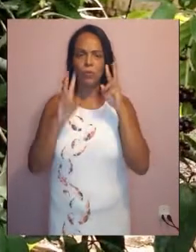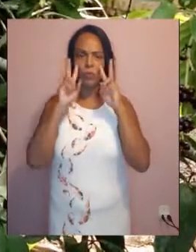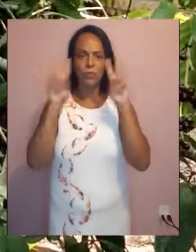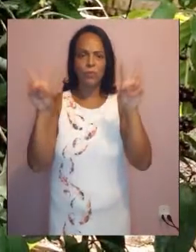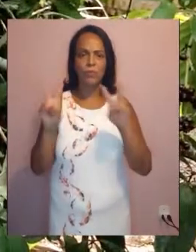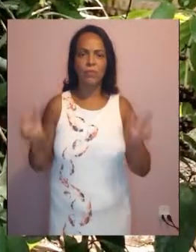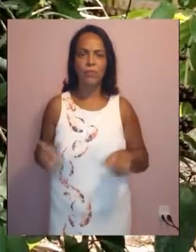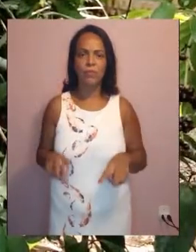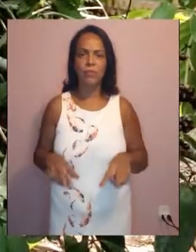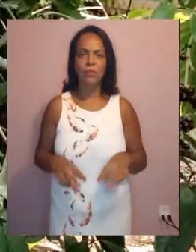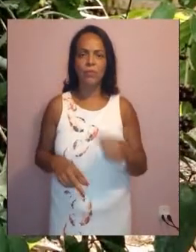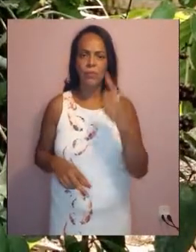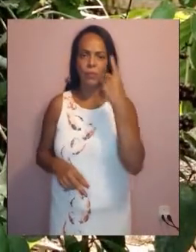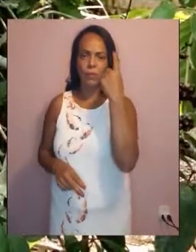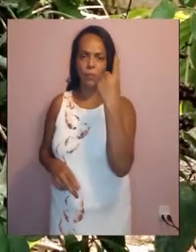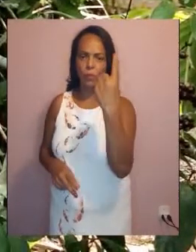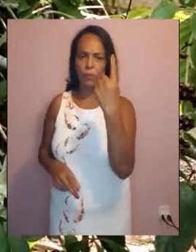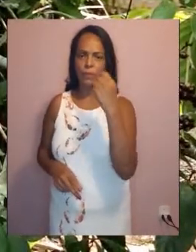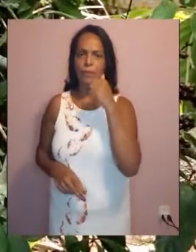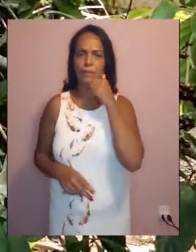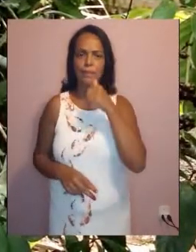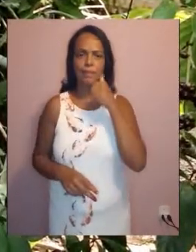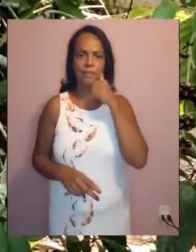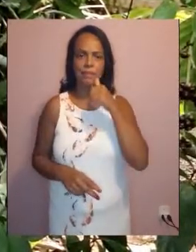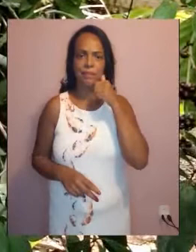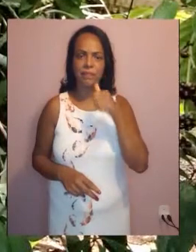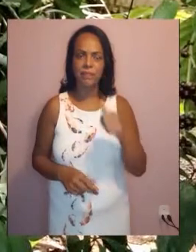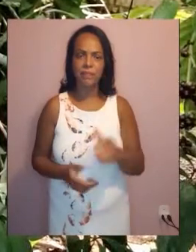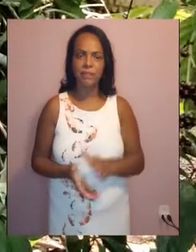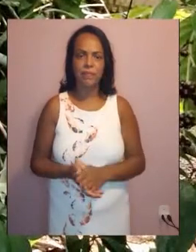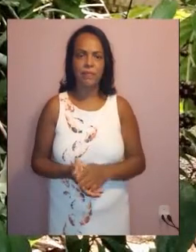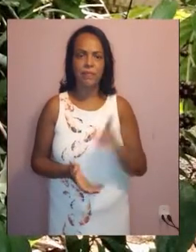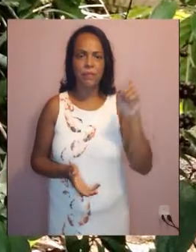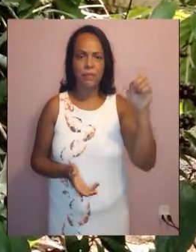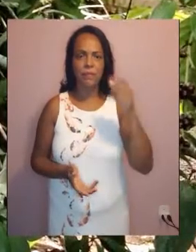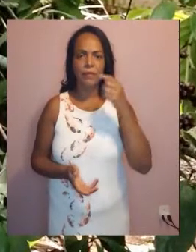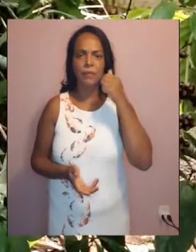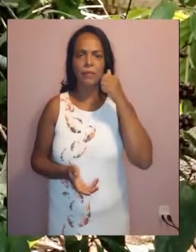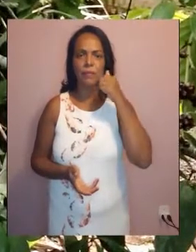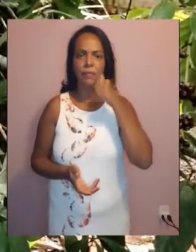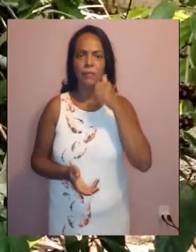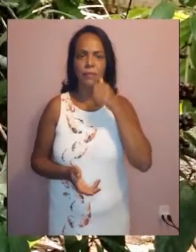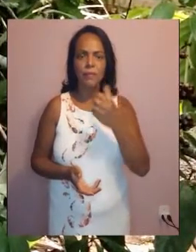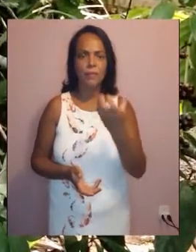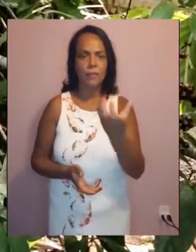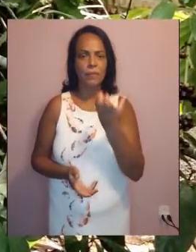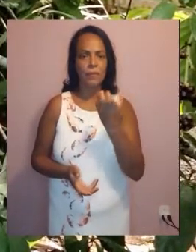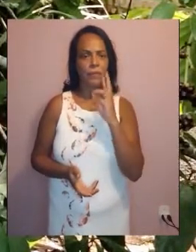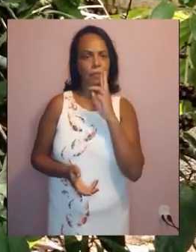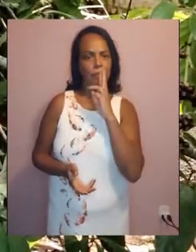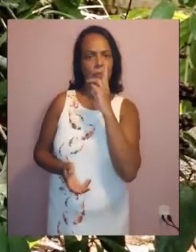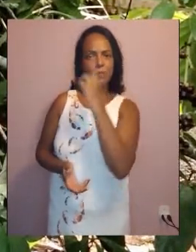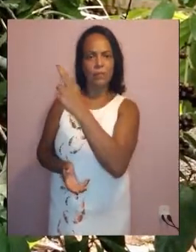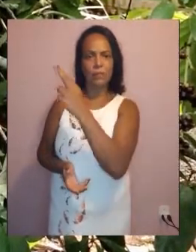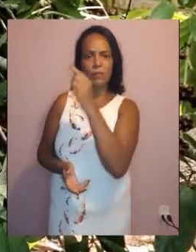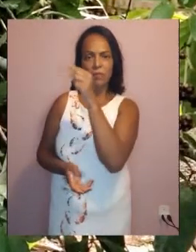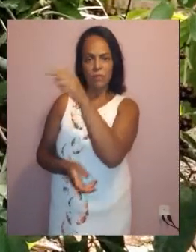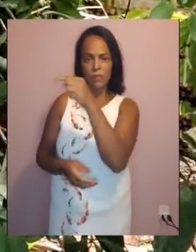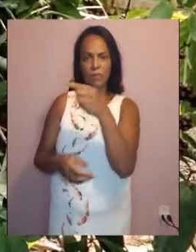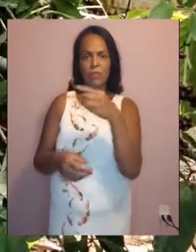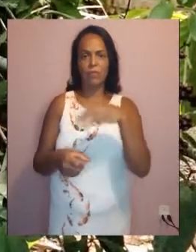mulher. E essa mulher, ela quer te mandar um recado. Aí o Irineu disse, é mesmo?